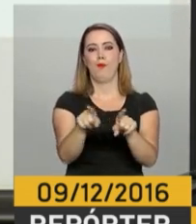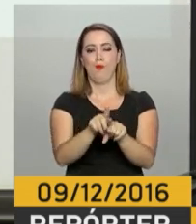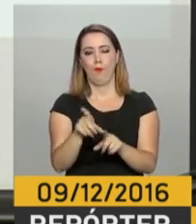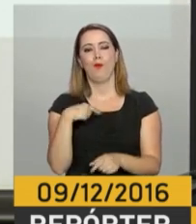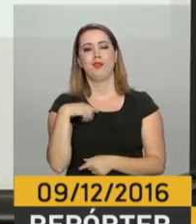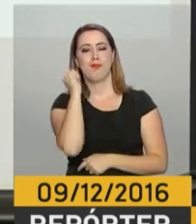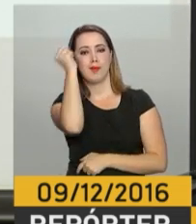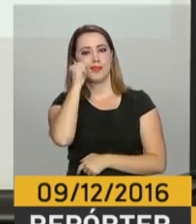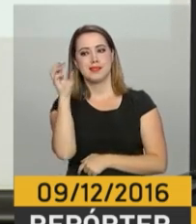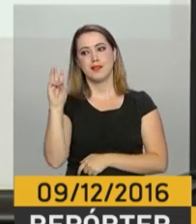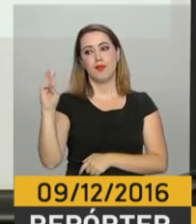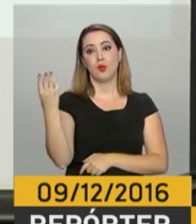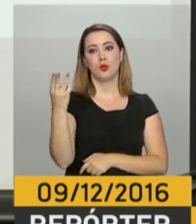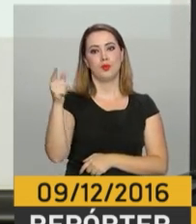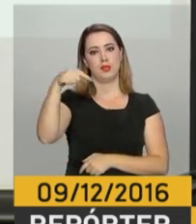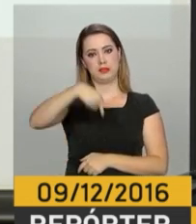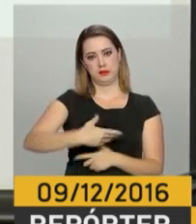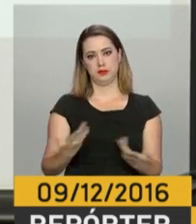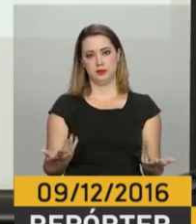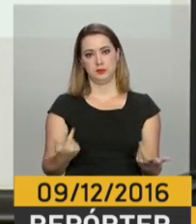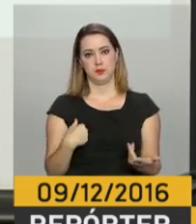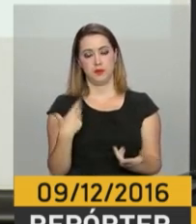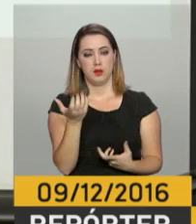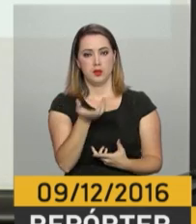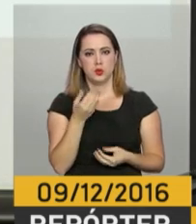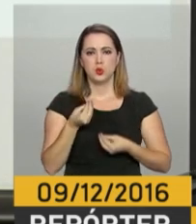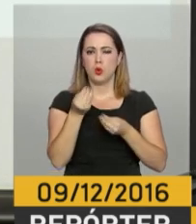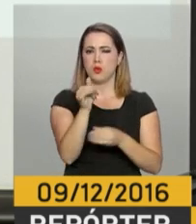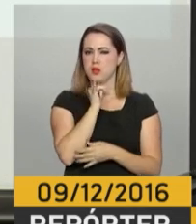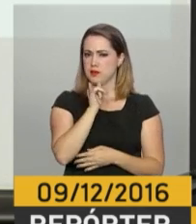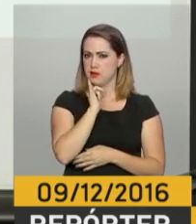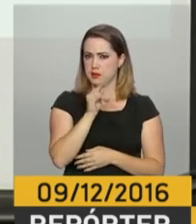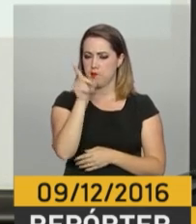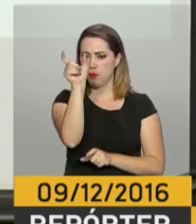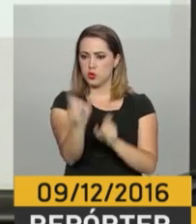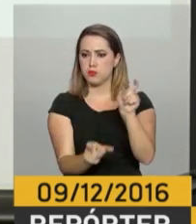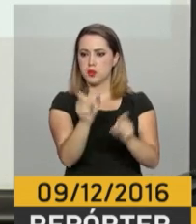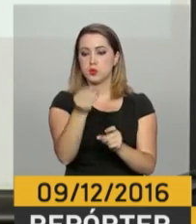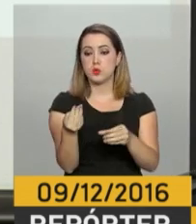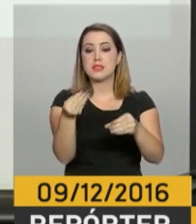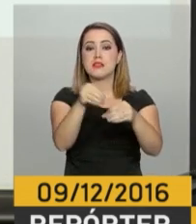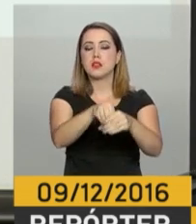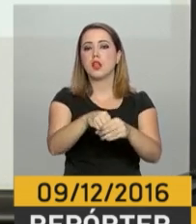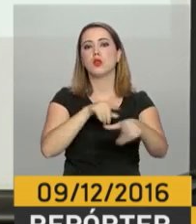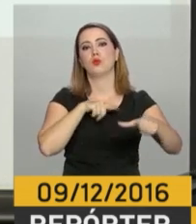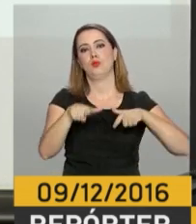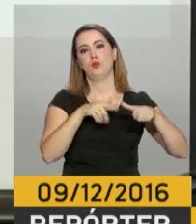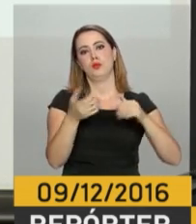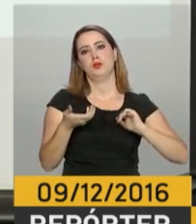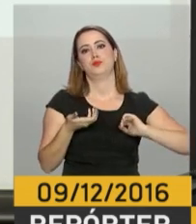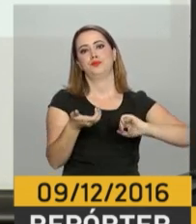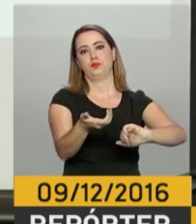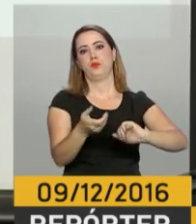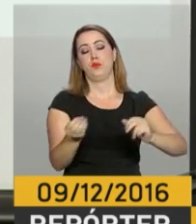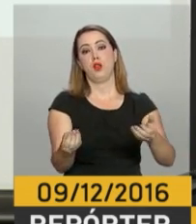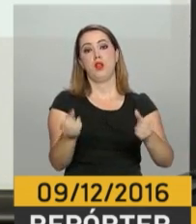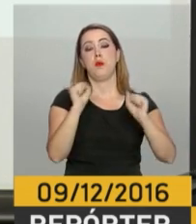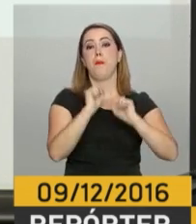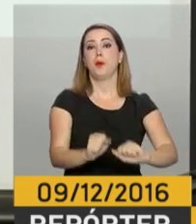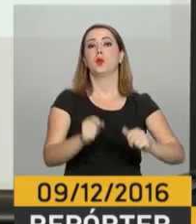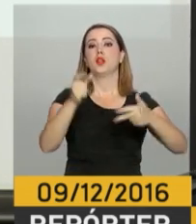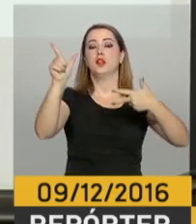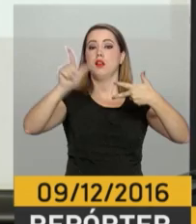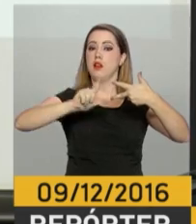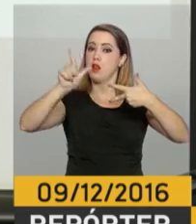Maranhão, mas estou dando esse exemplo de membros do Poder Legislativo para dizer que o Poder Legislativo é